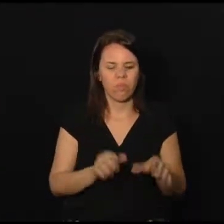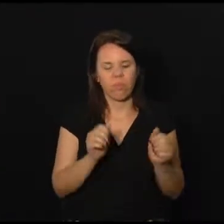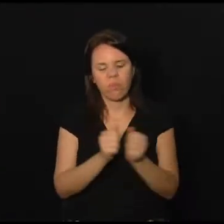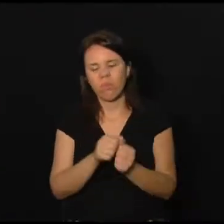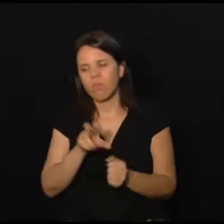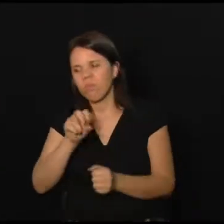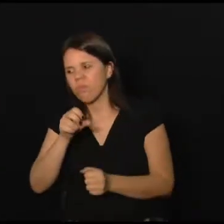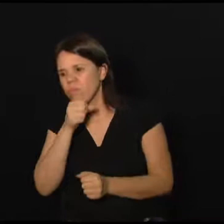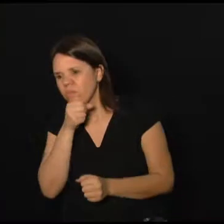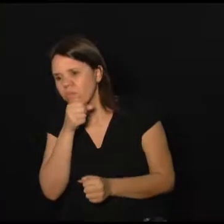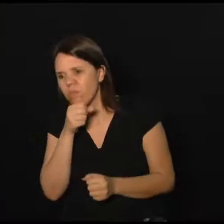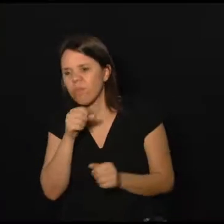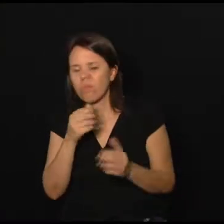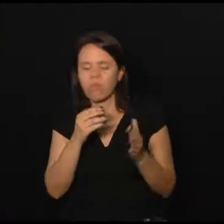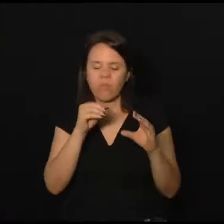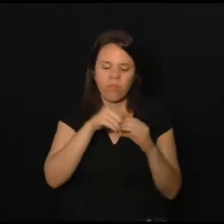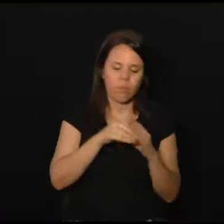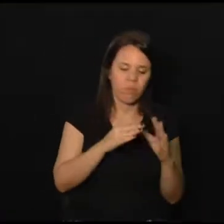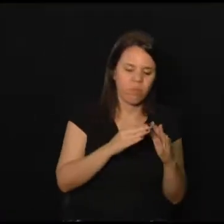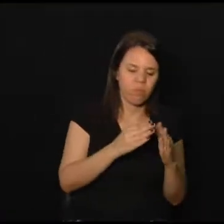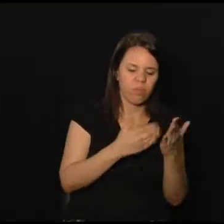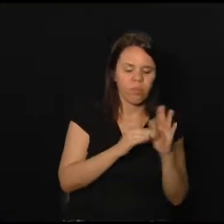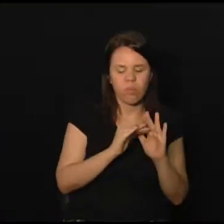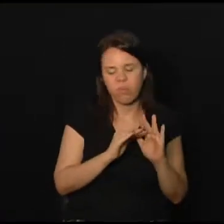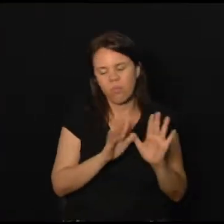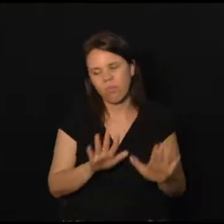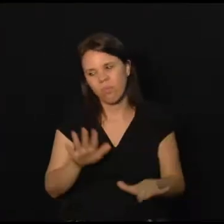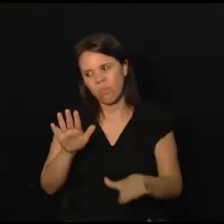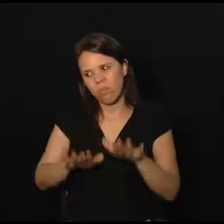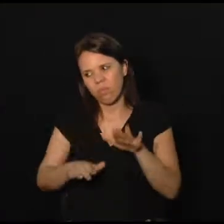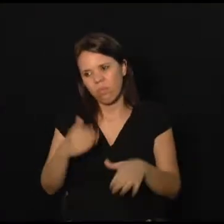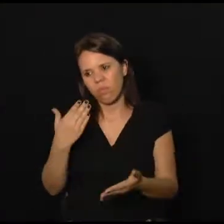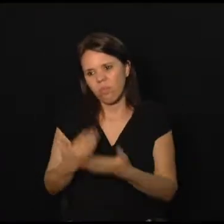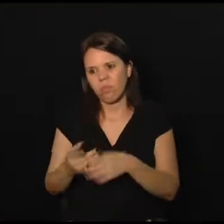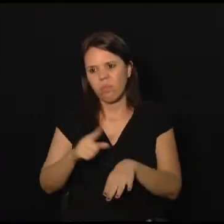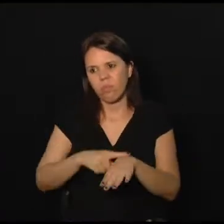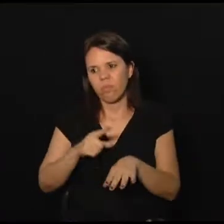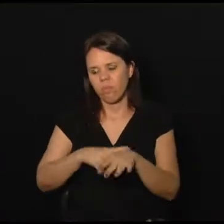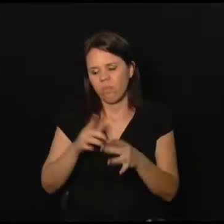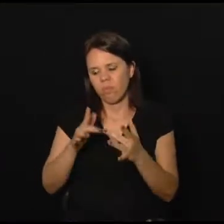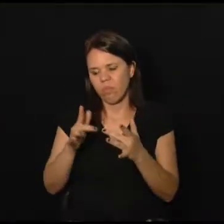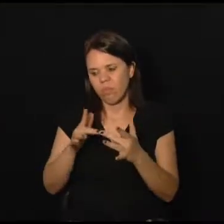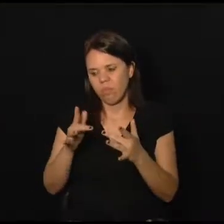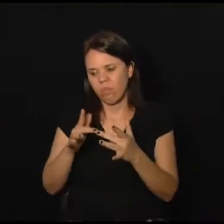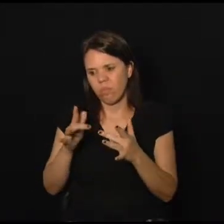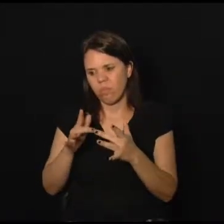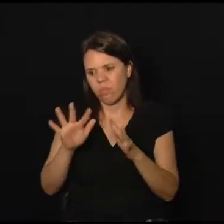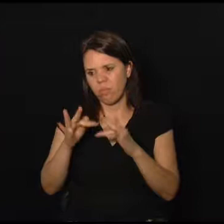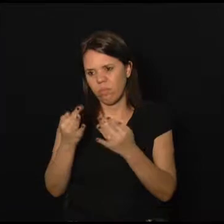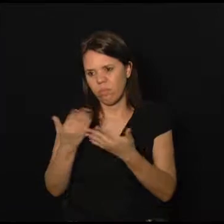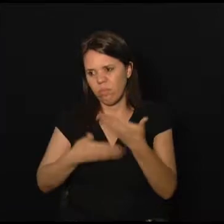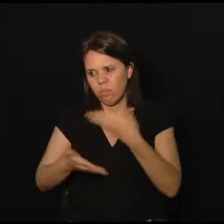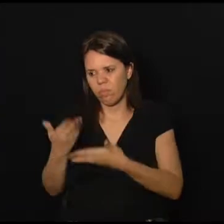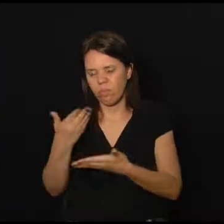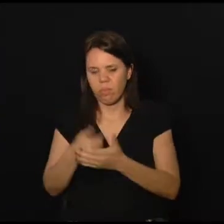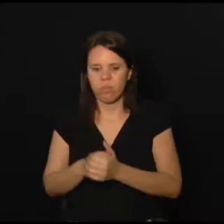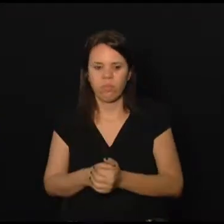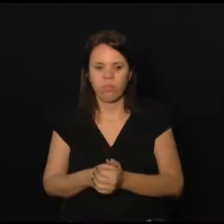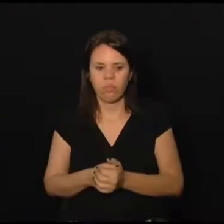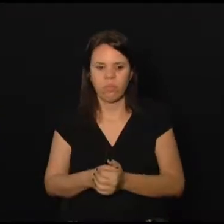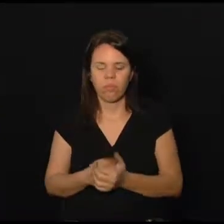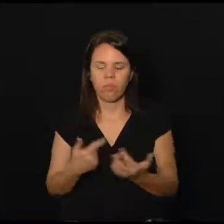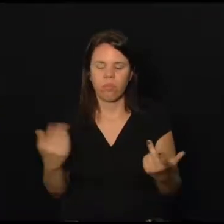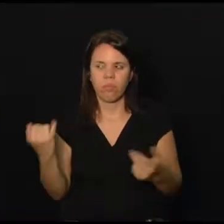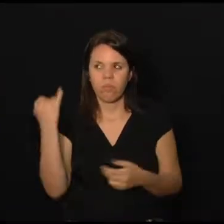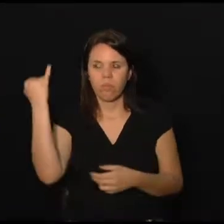na escola. Então, muitas vezes, acaba perdendo esse convívio familiar. E aí, uma coisa